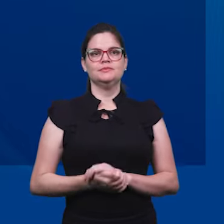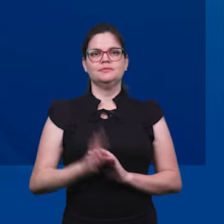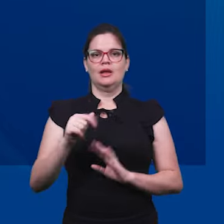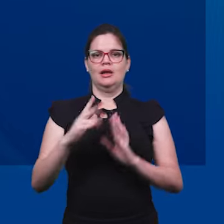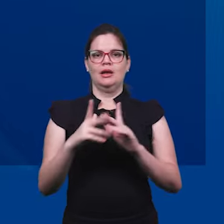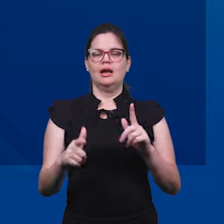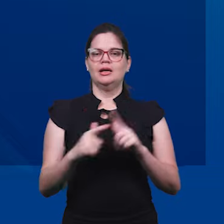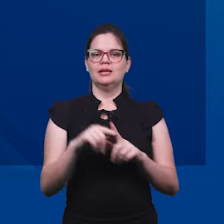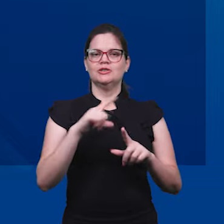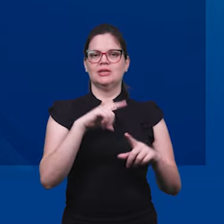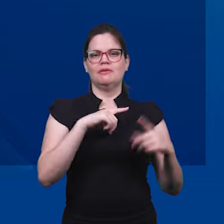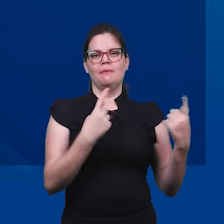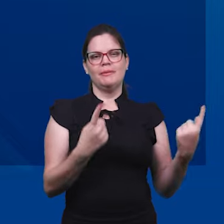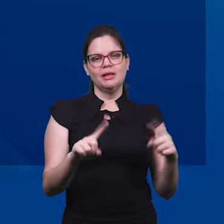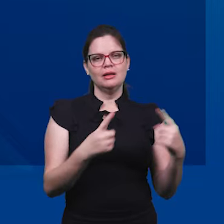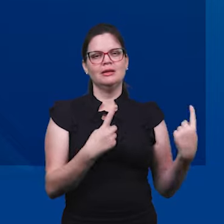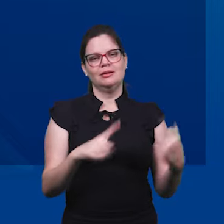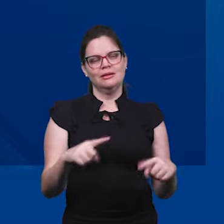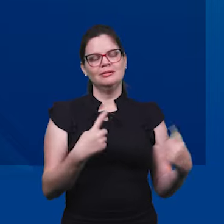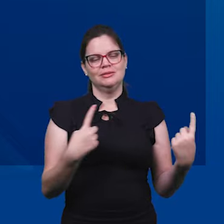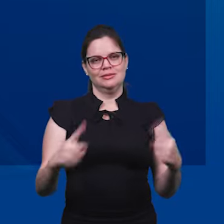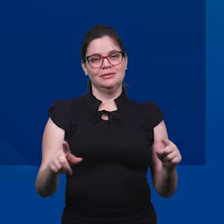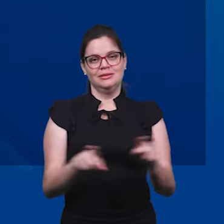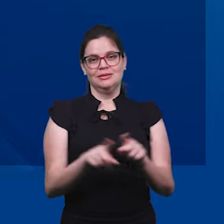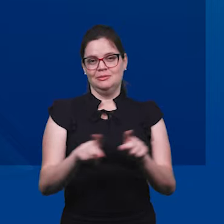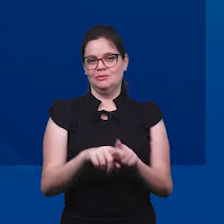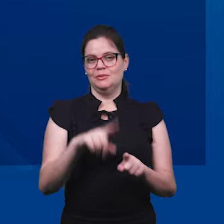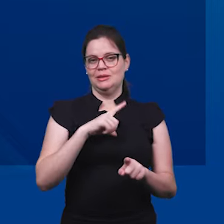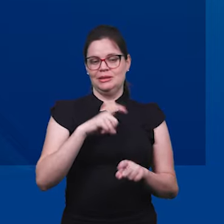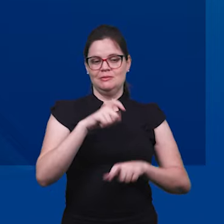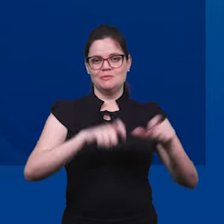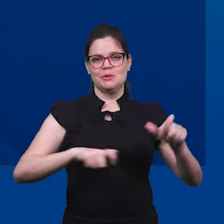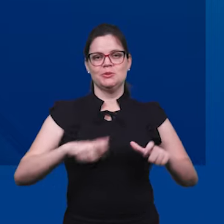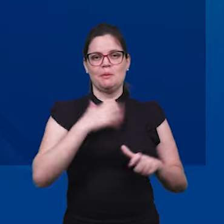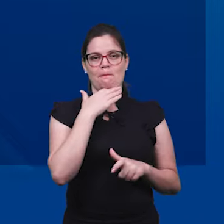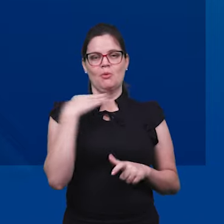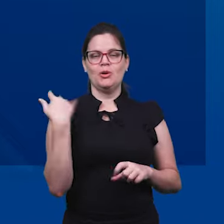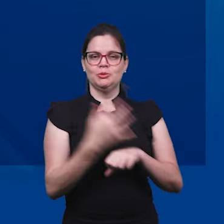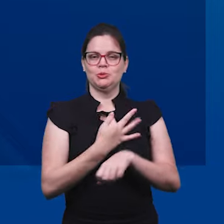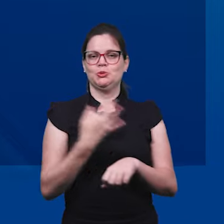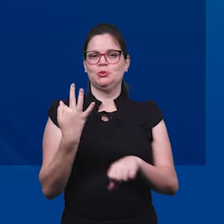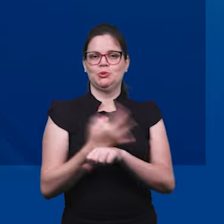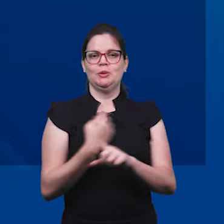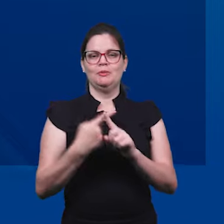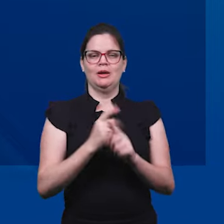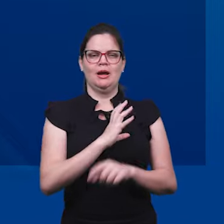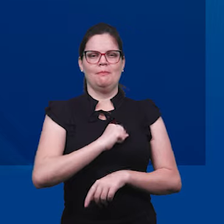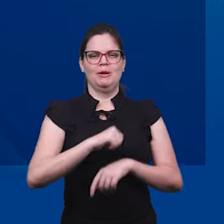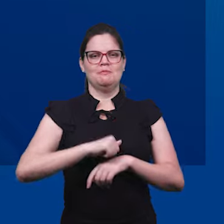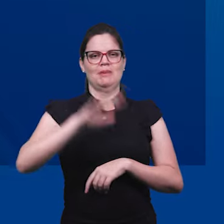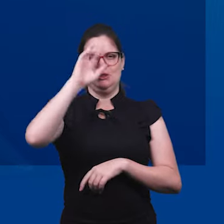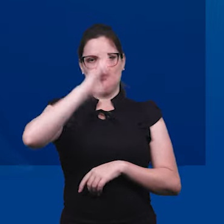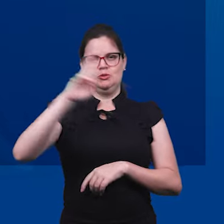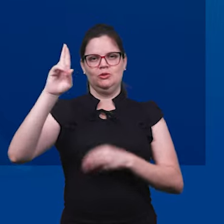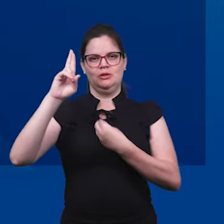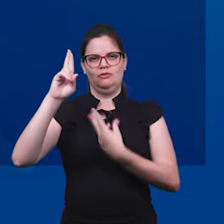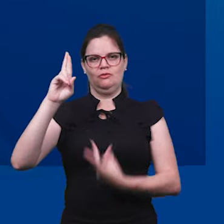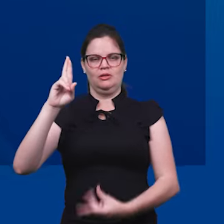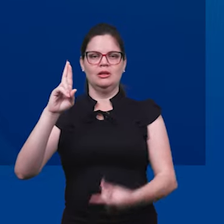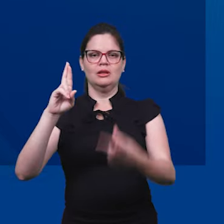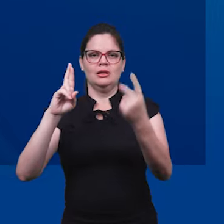igreja, que foi a igreja das perseguições, como também a igreja dos mártires, onde ali os servos amaram mais a vida